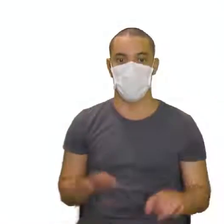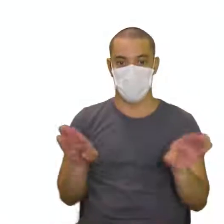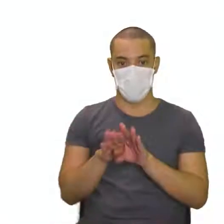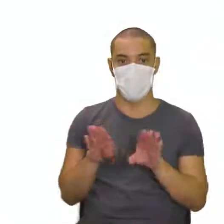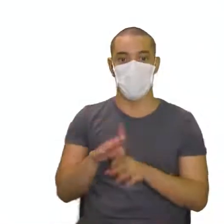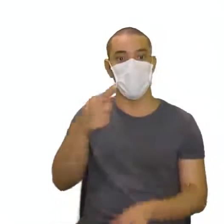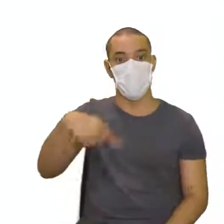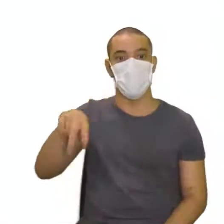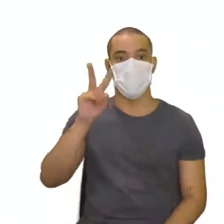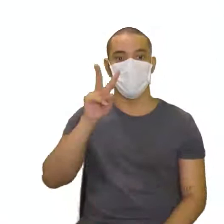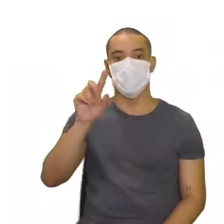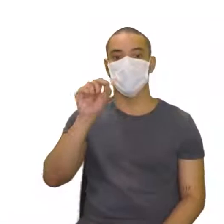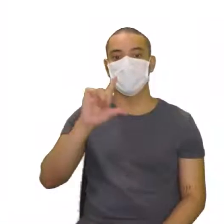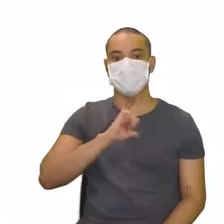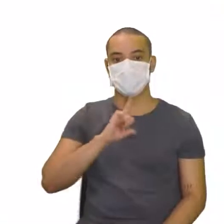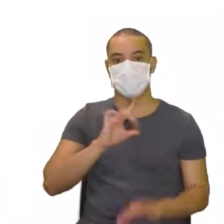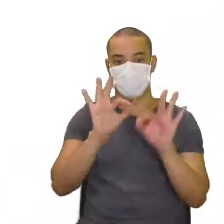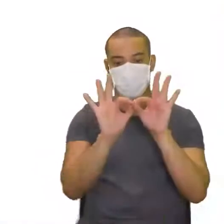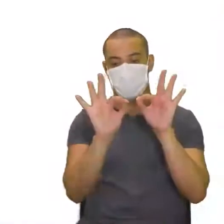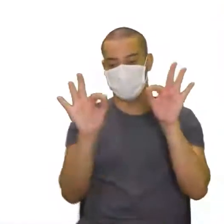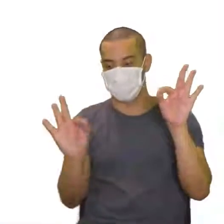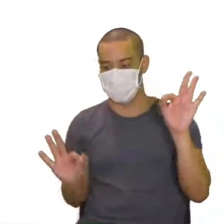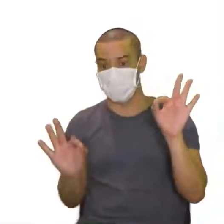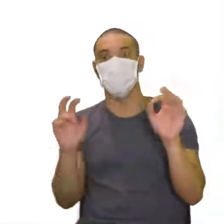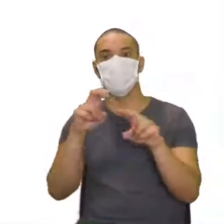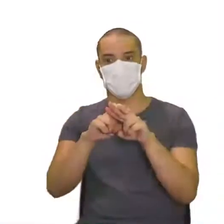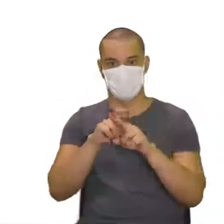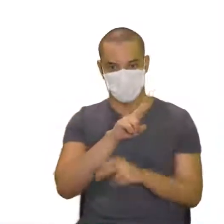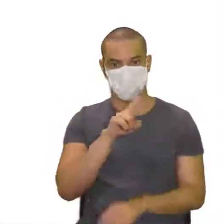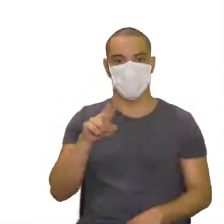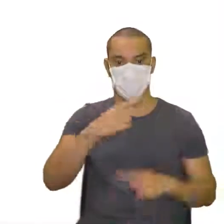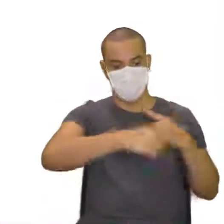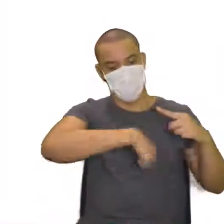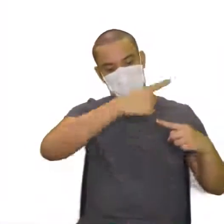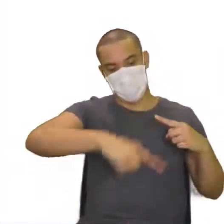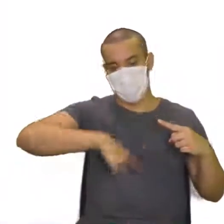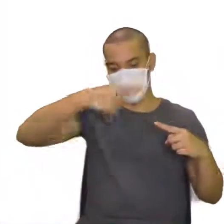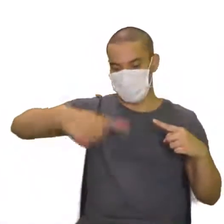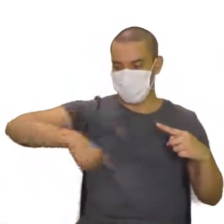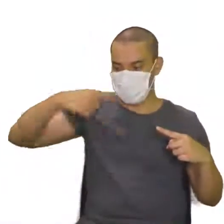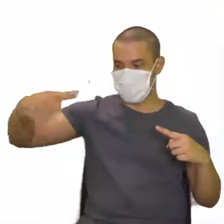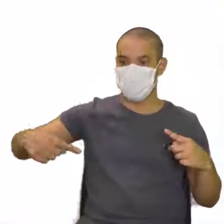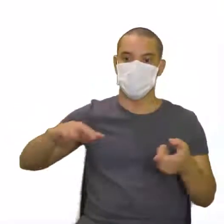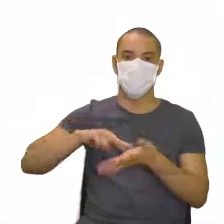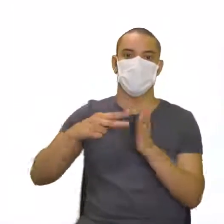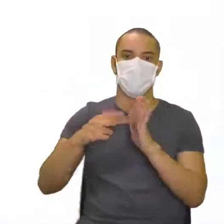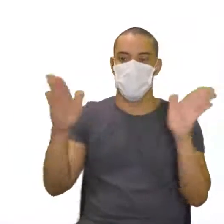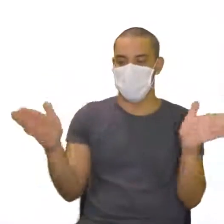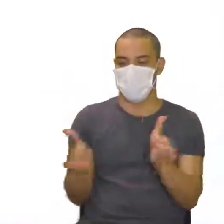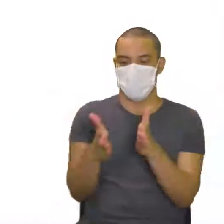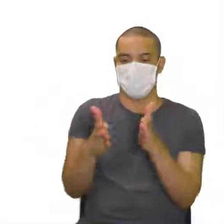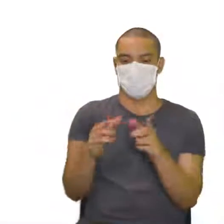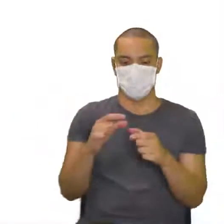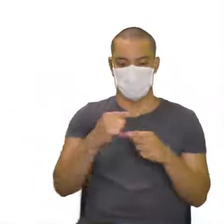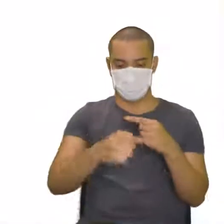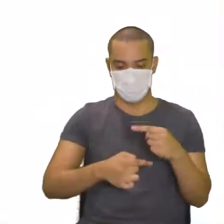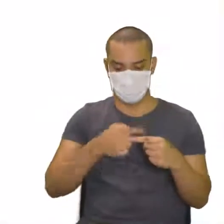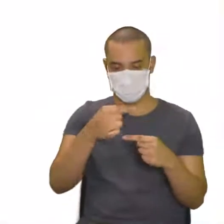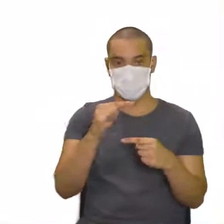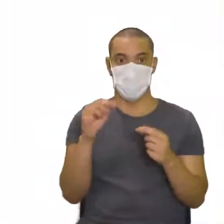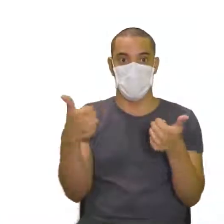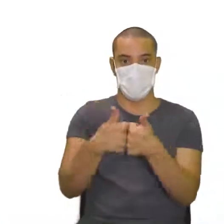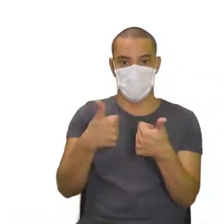ver que ela tem aí um certo comprimento, é por isso que é uma solenoide. Diferente de uma bobina chata, que essas espiras são